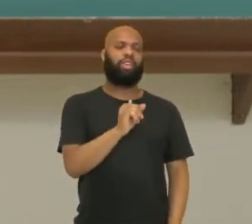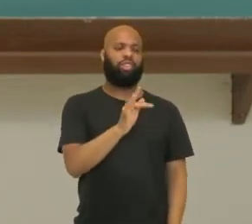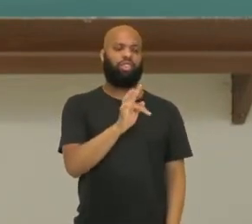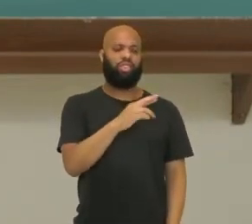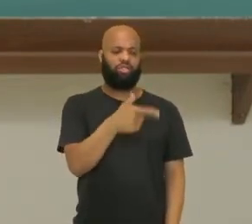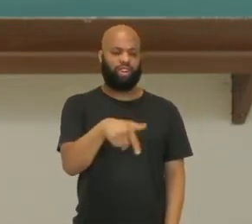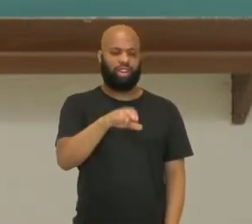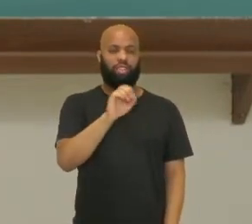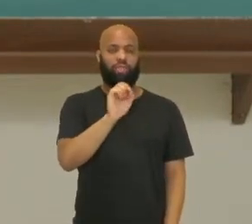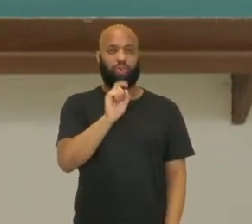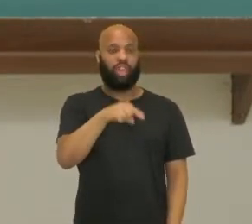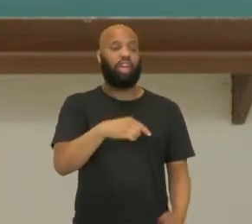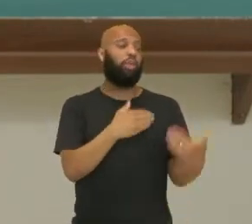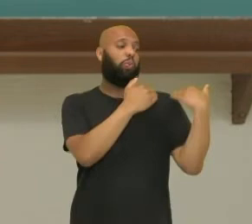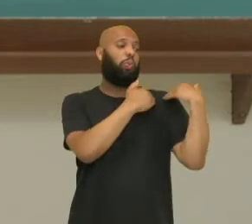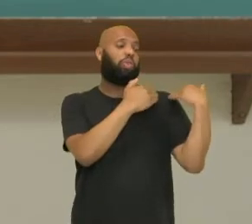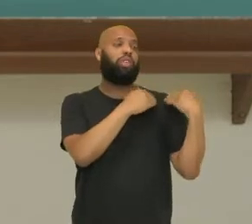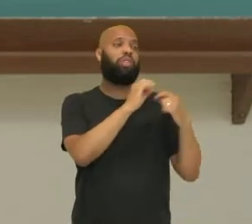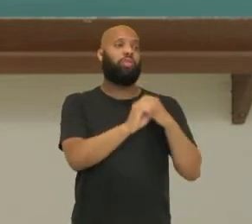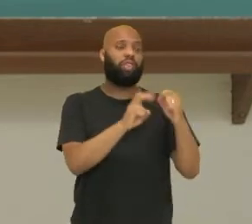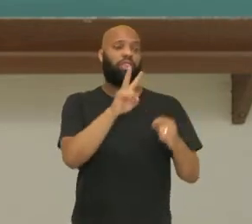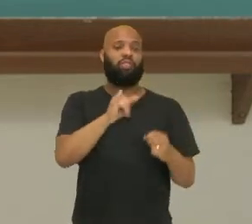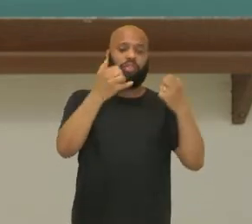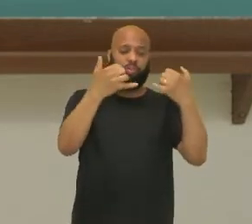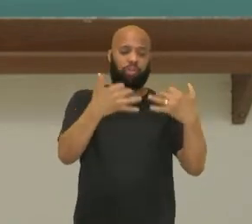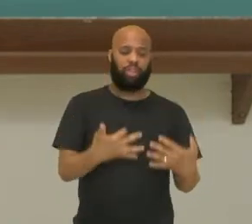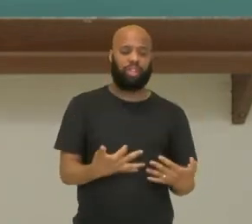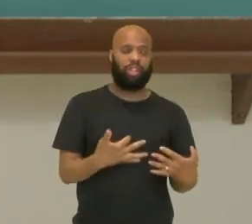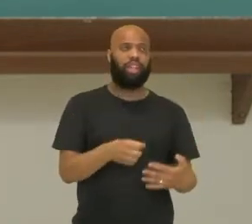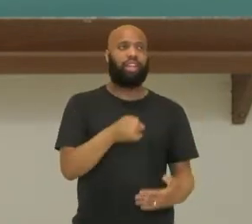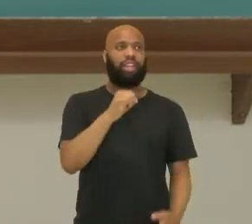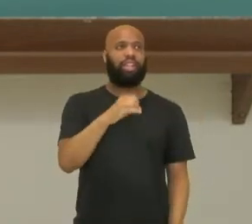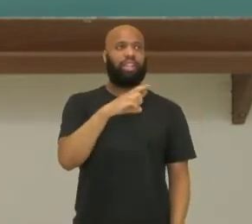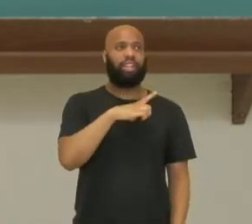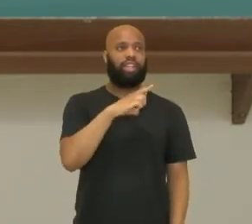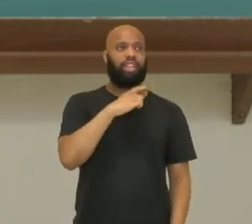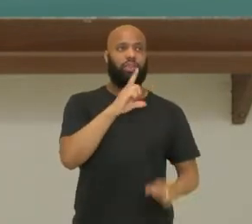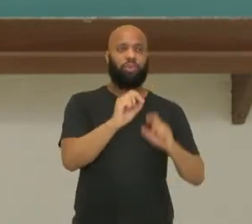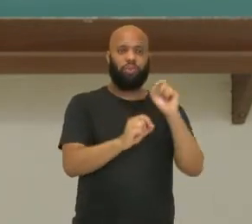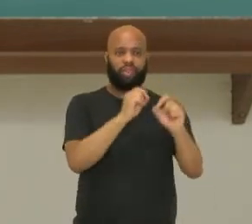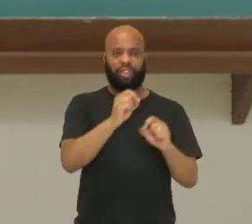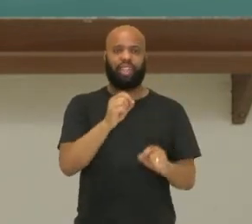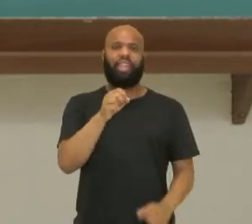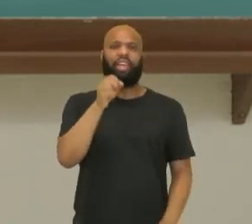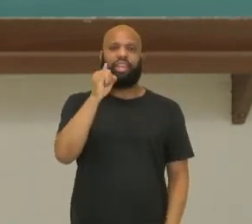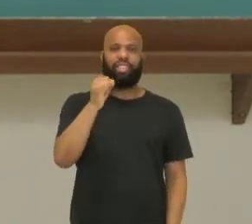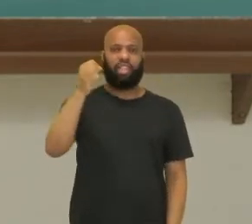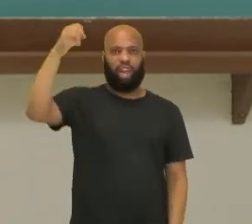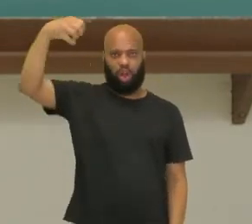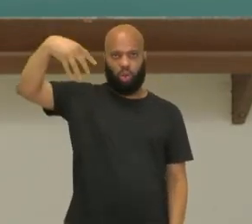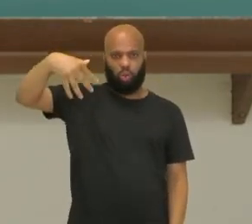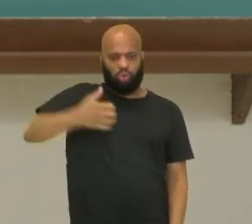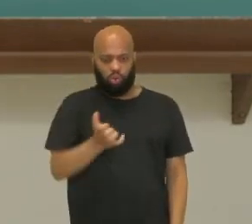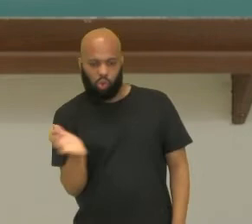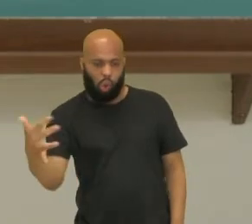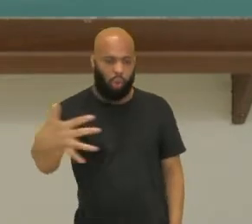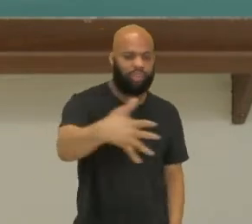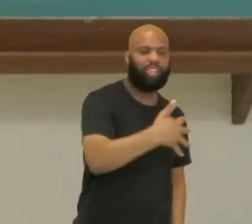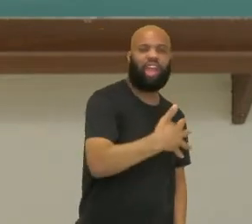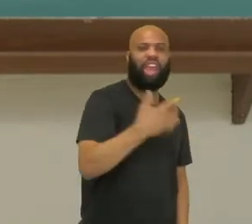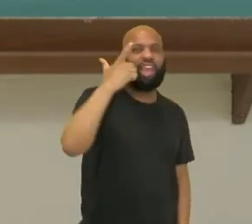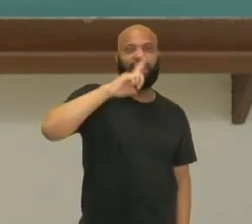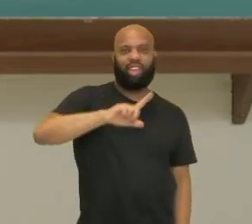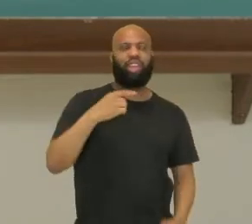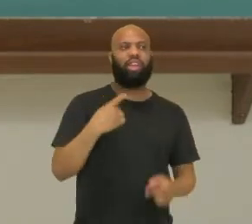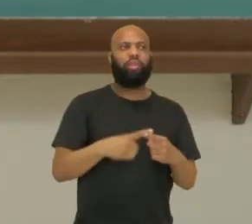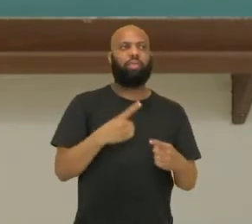fenômeno responsável para explicar o fato da luz contornar um obstáculo. No caso da gota de chuva, a